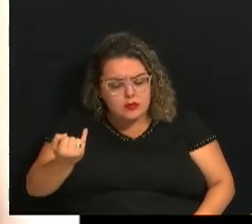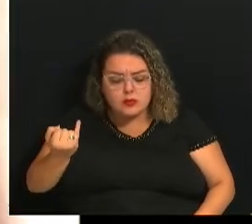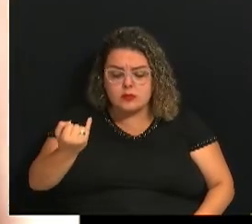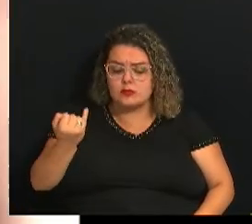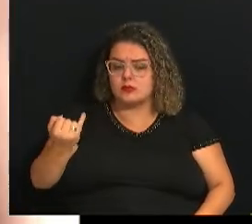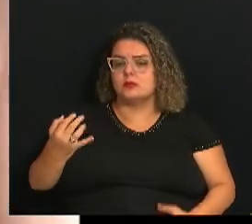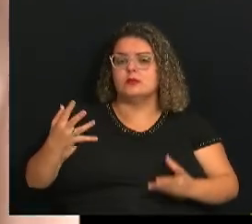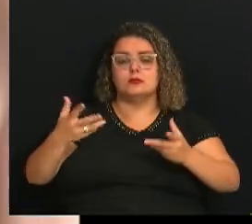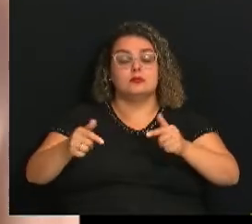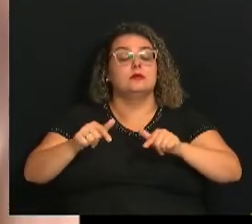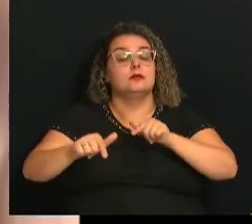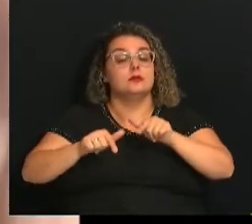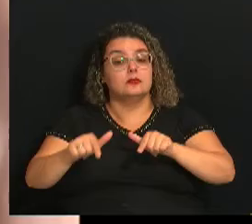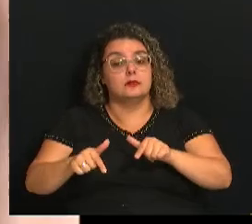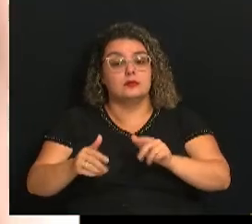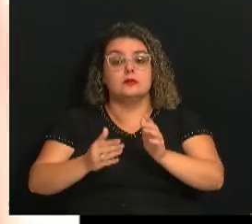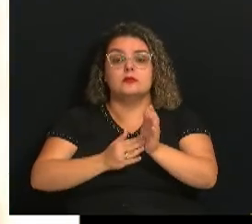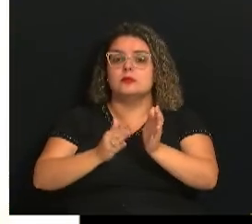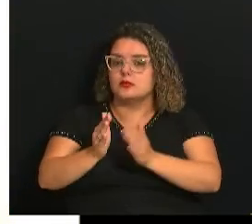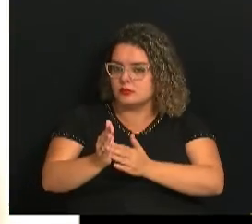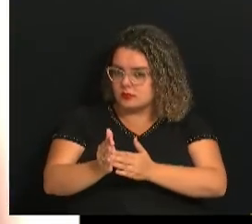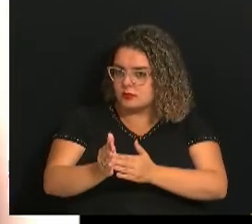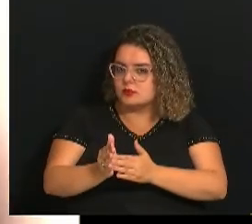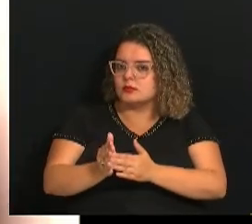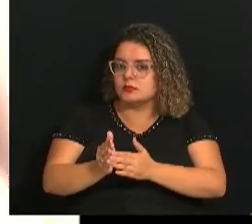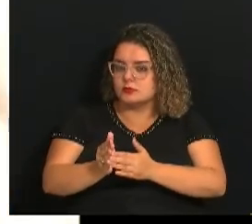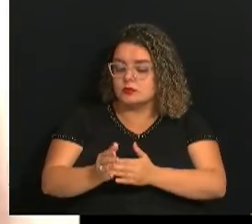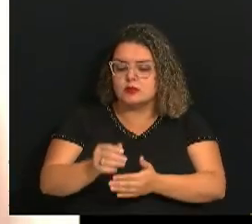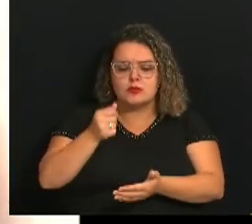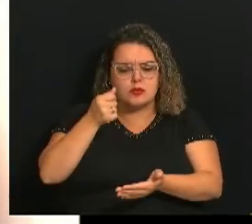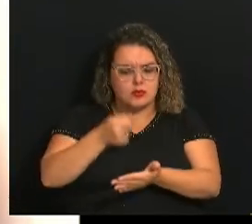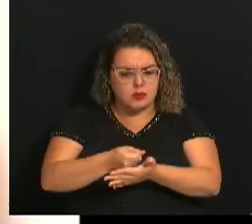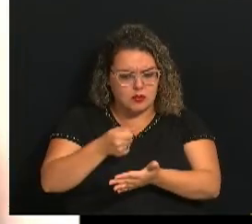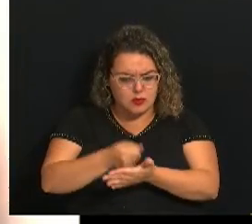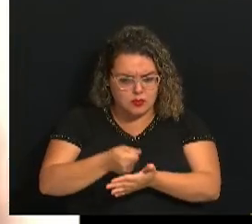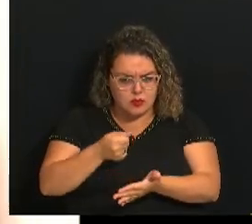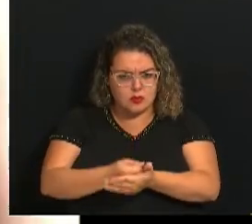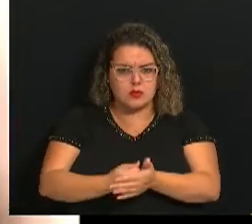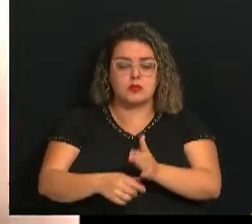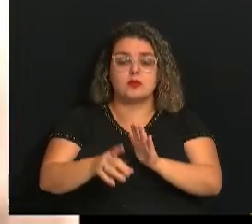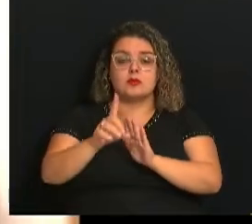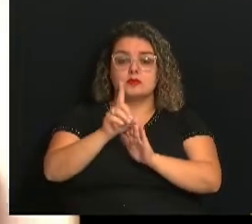trabalhadores concursados, garantidos por lei,